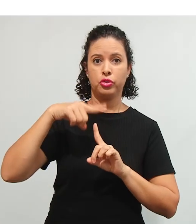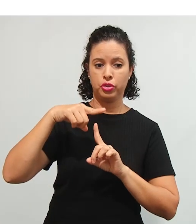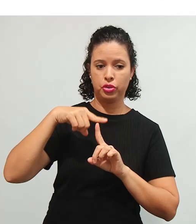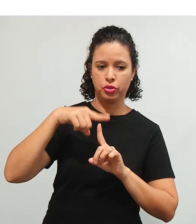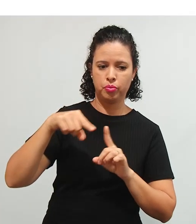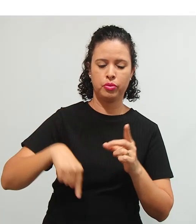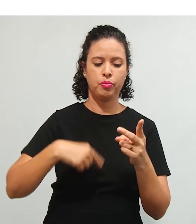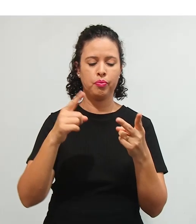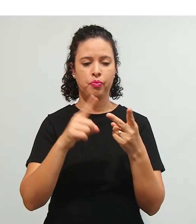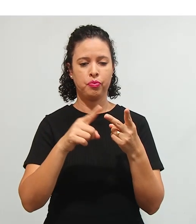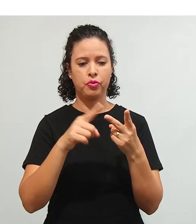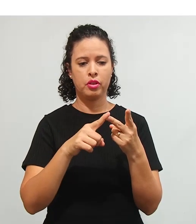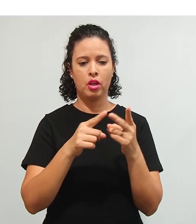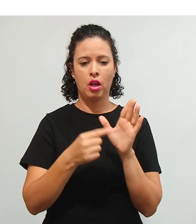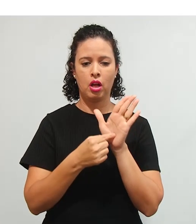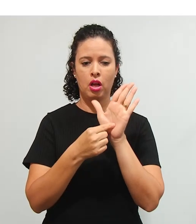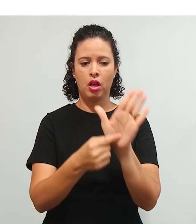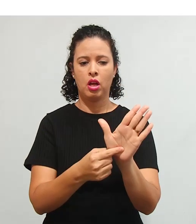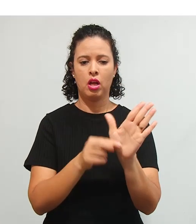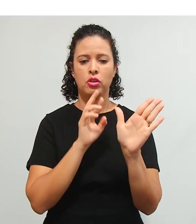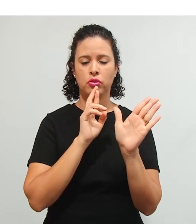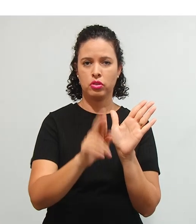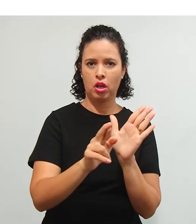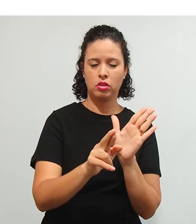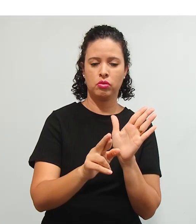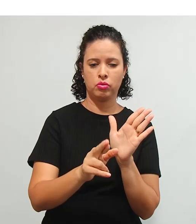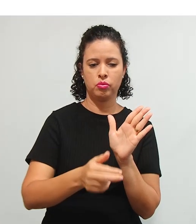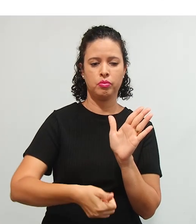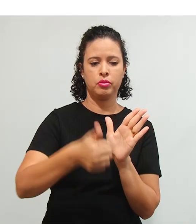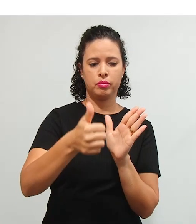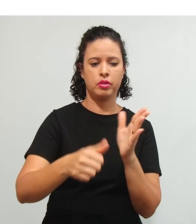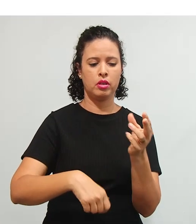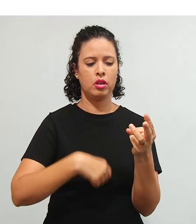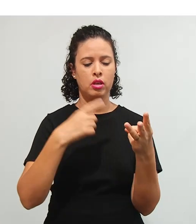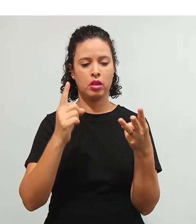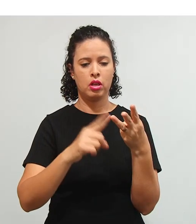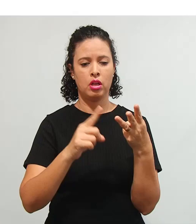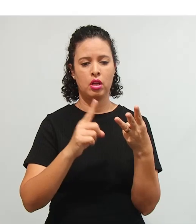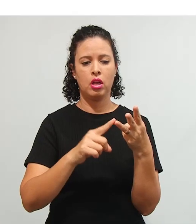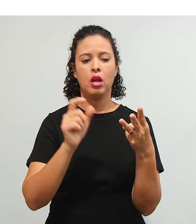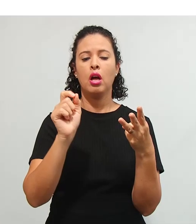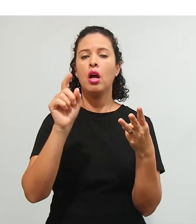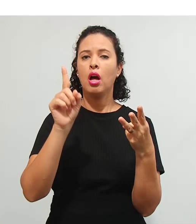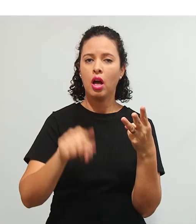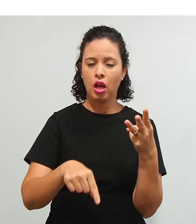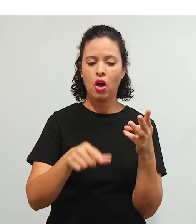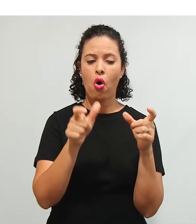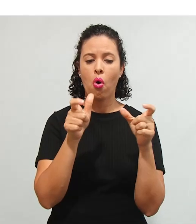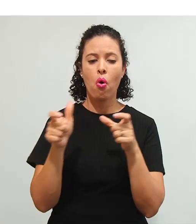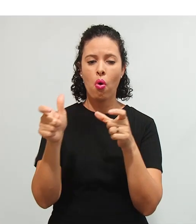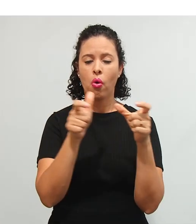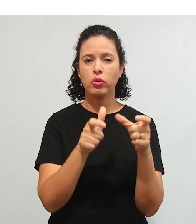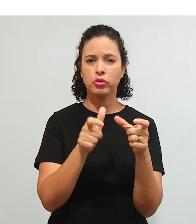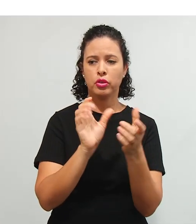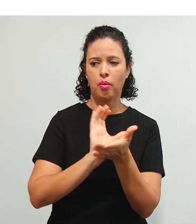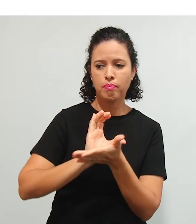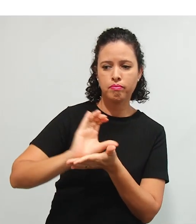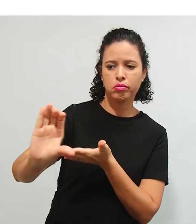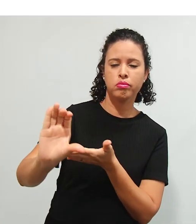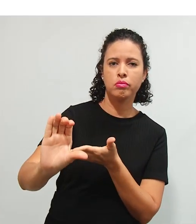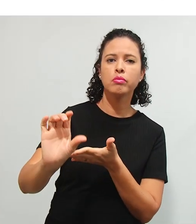indicador de resultado primário, fonte e destinação de recursos.